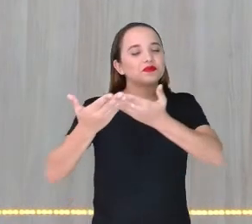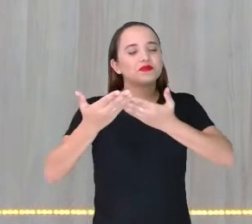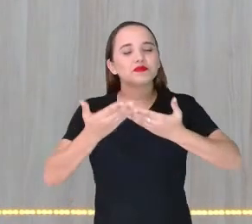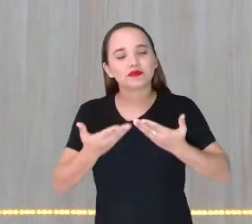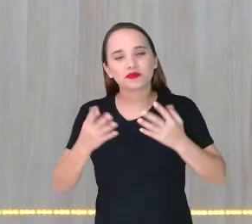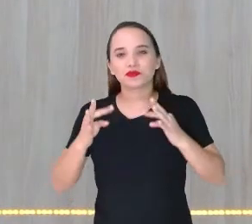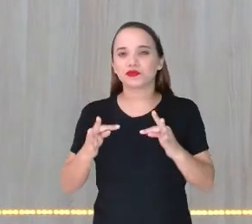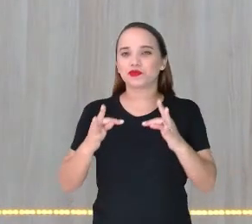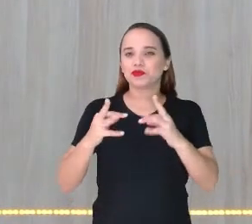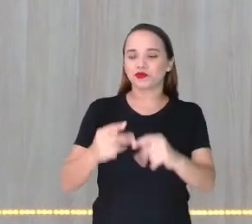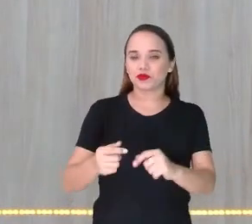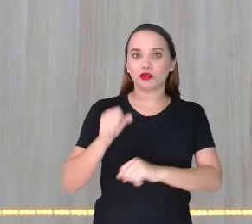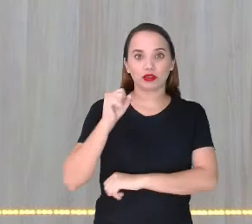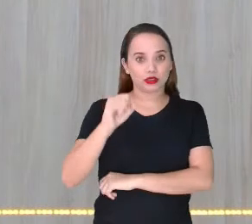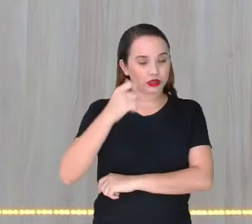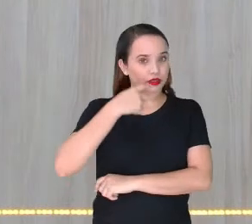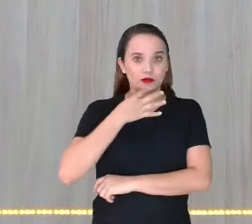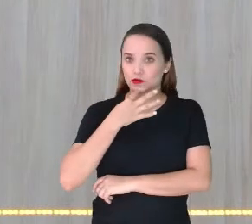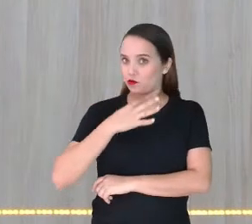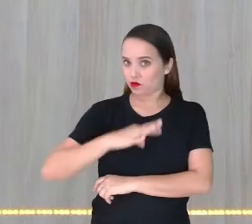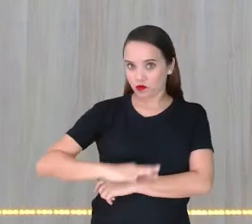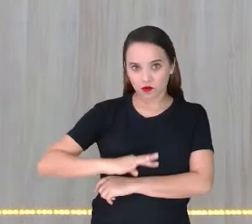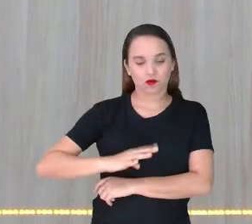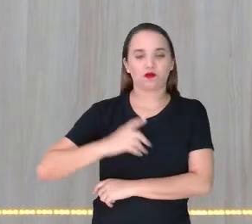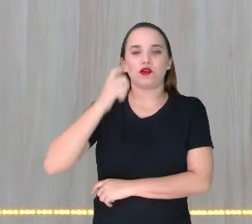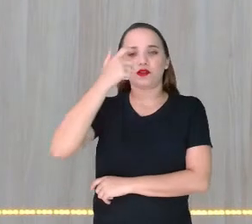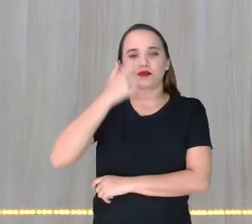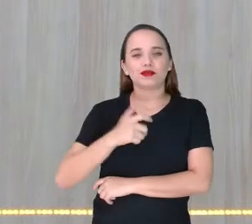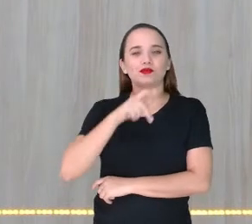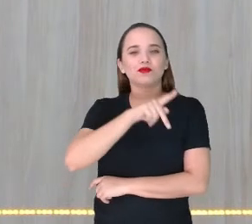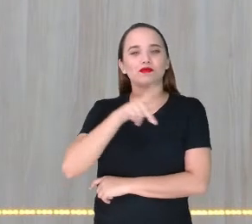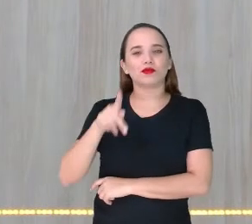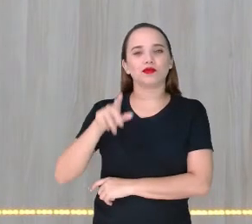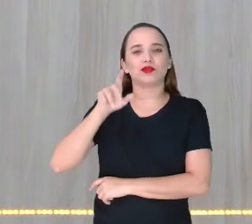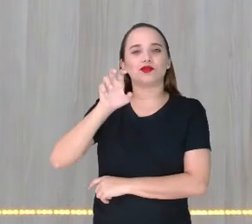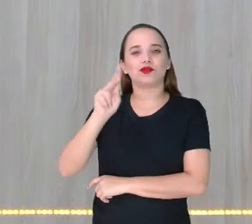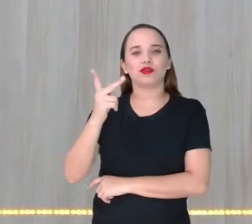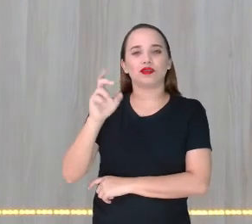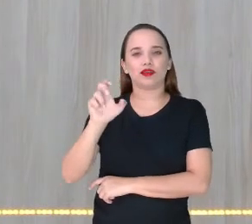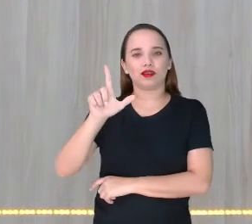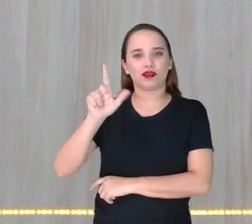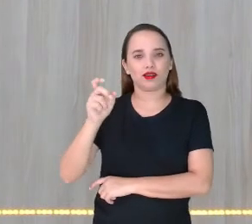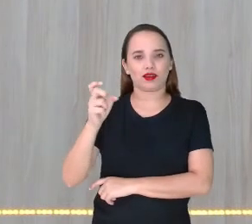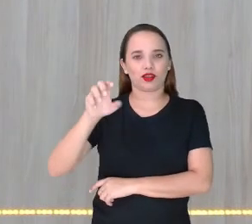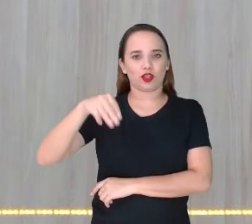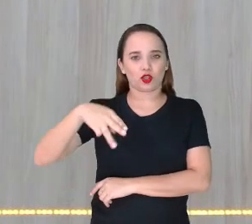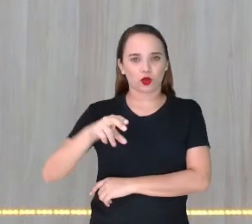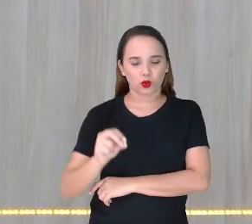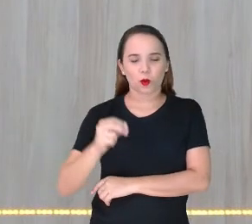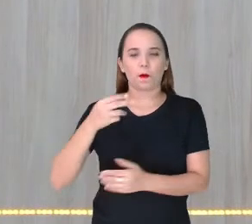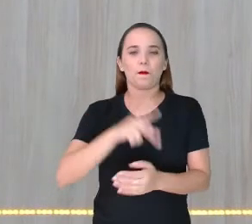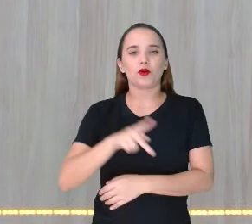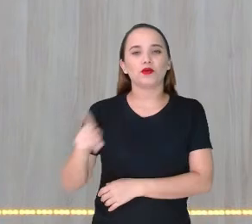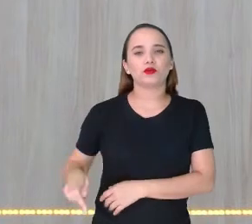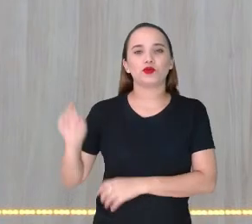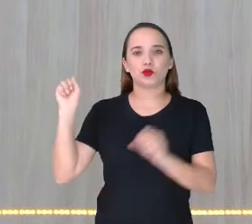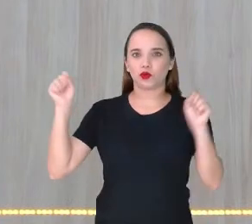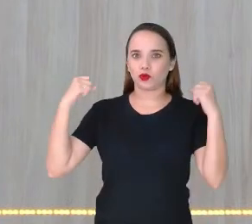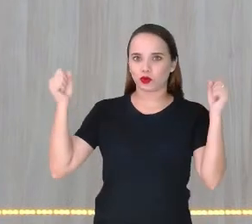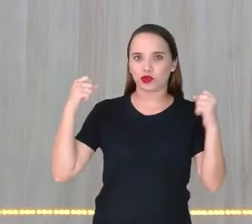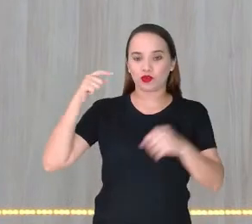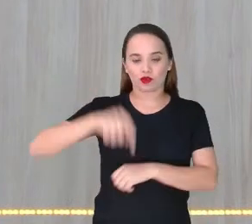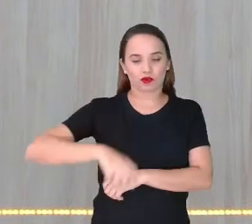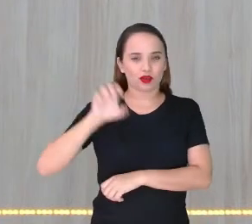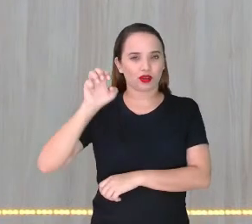bem-vinda, né? E se também não me conhece, eu me chamo Heleno Júnior, sou professor de Educação Física aqui da Escola Municipal para Aulas Digitais